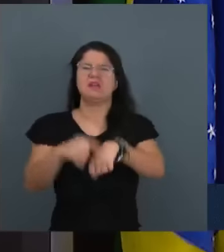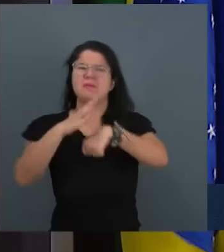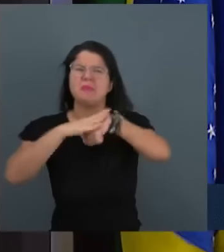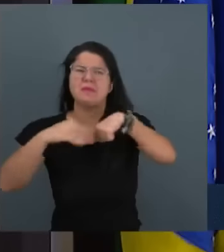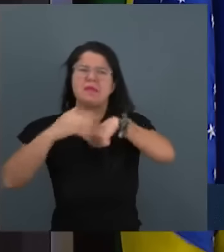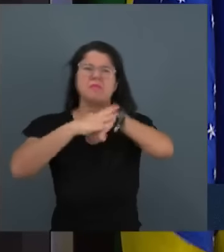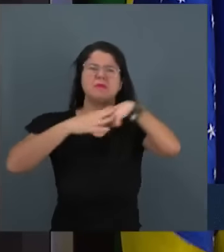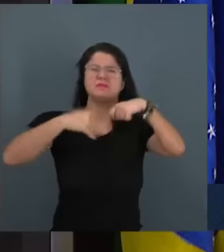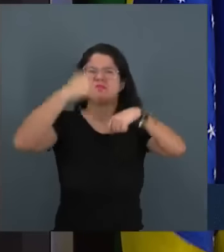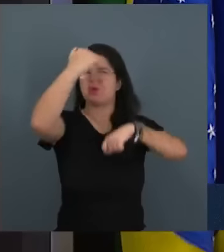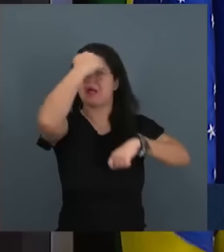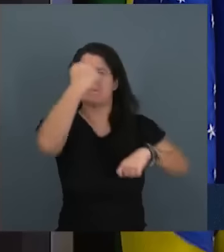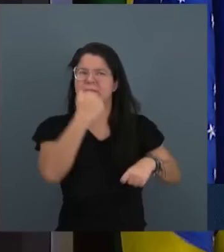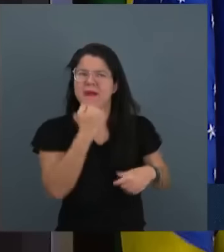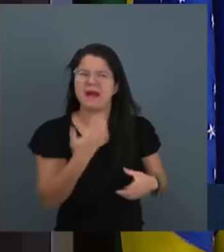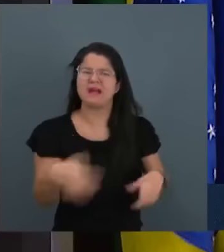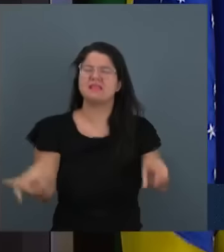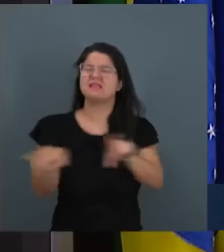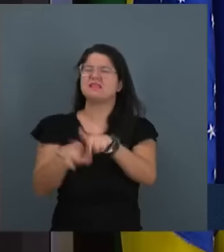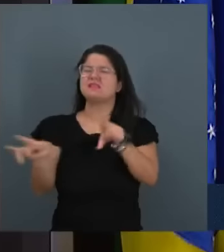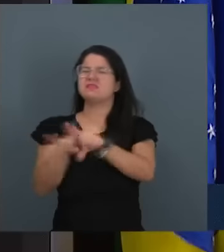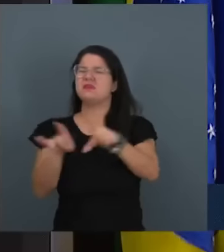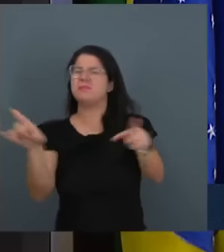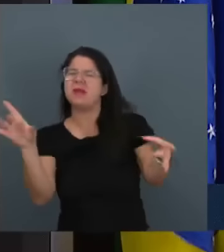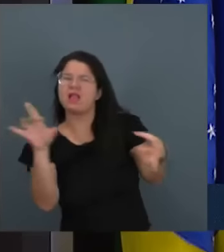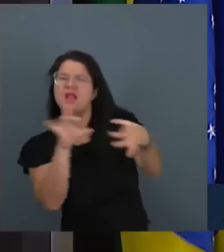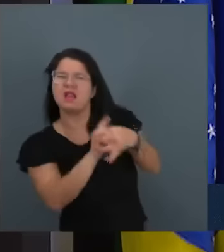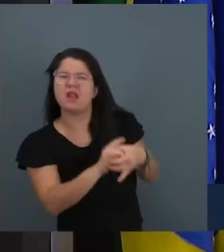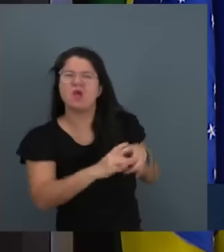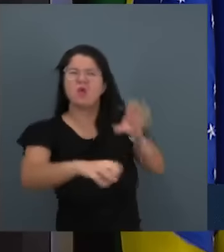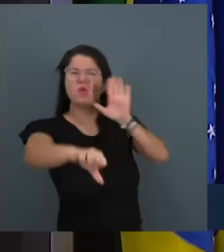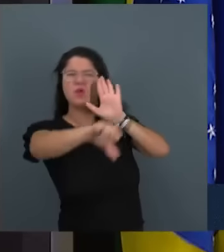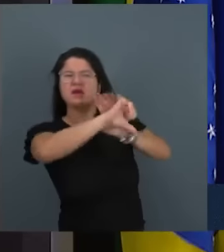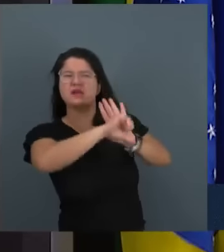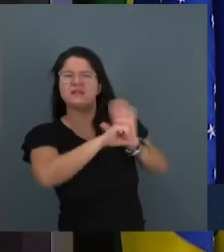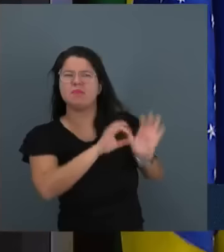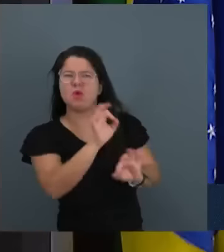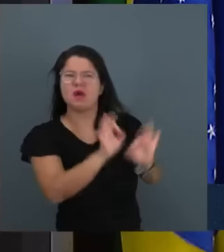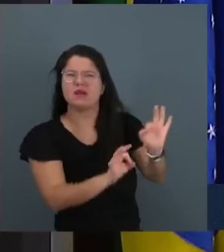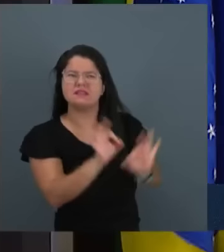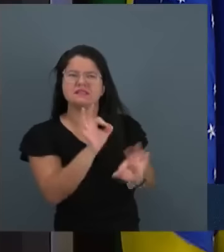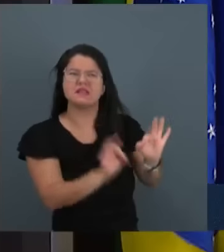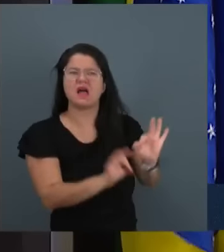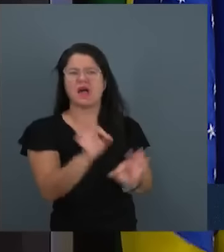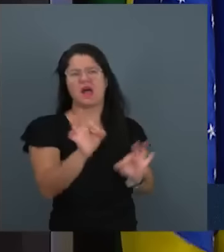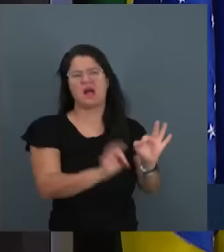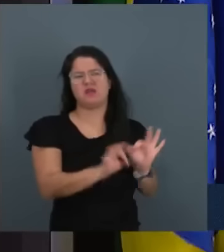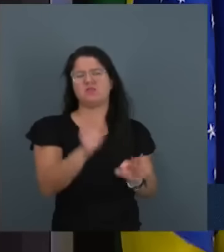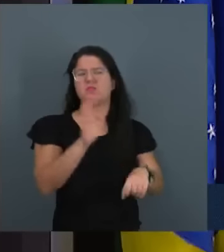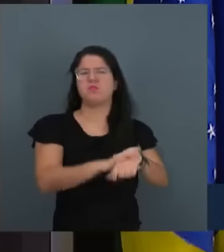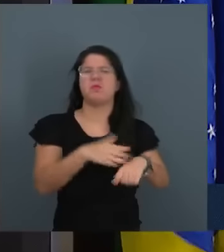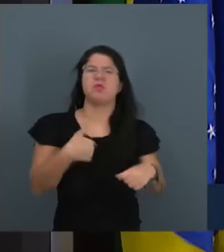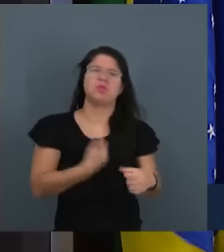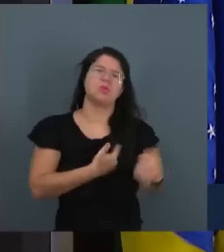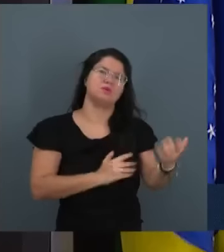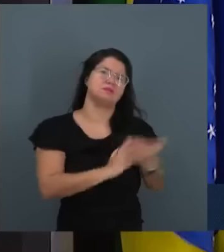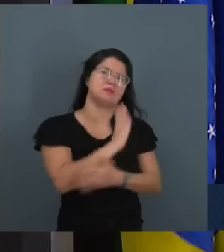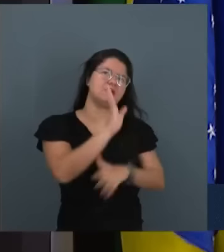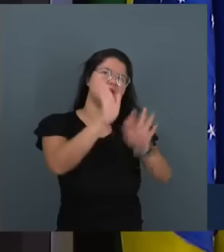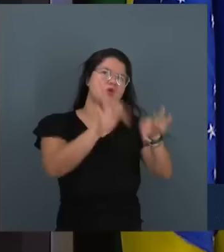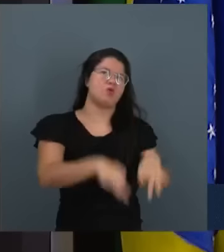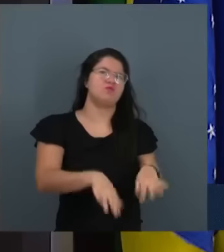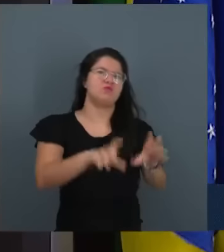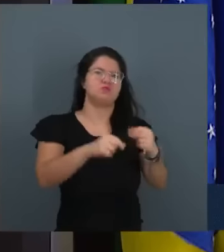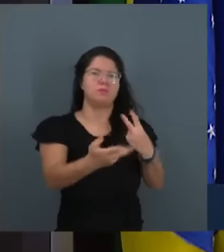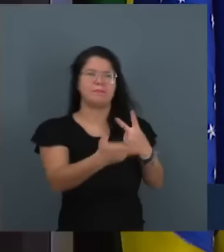Hamas, flertando com o crime organizado, quando a gente aprova aqui o fim da saidinha dos